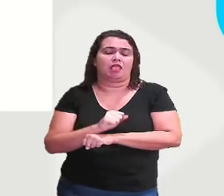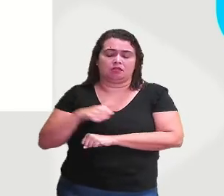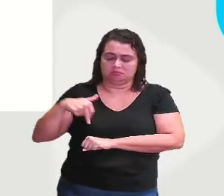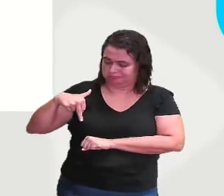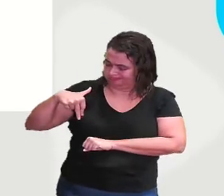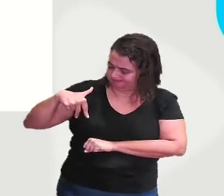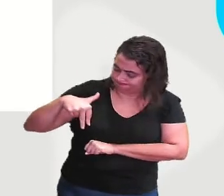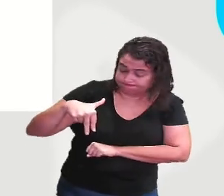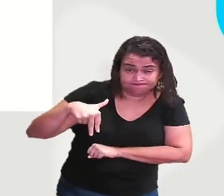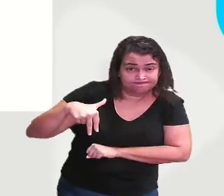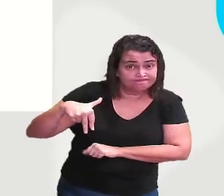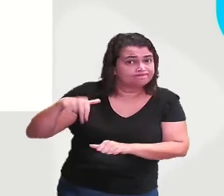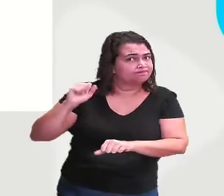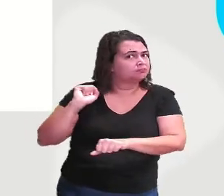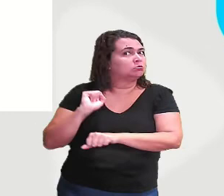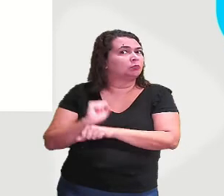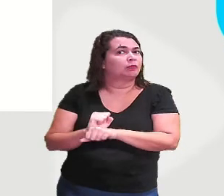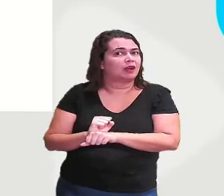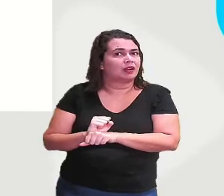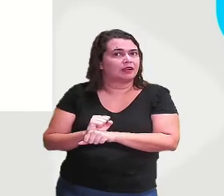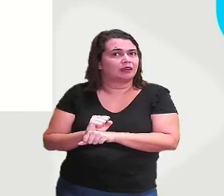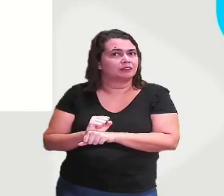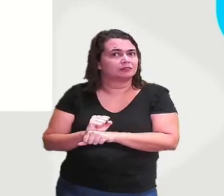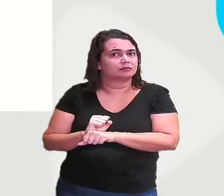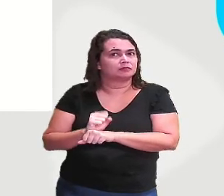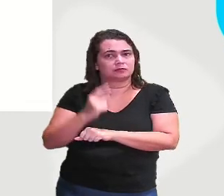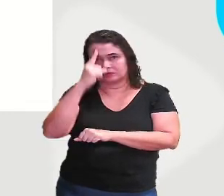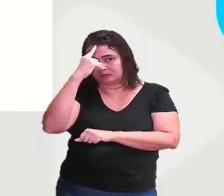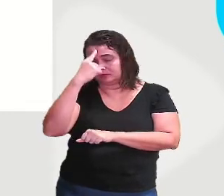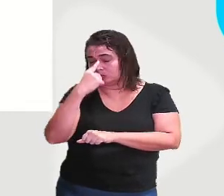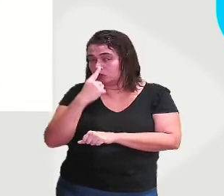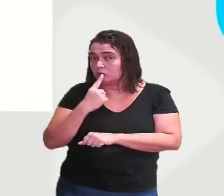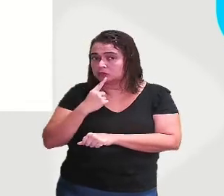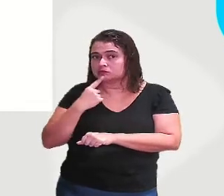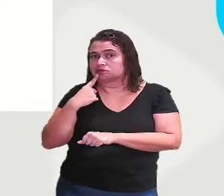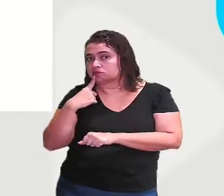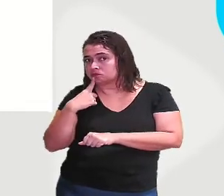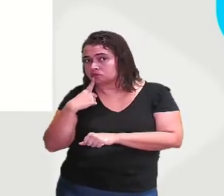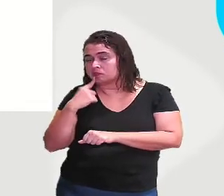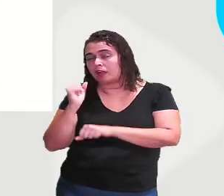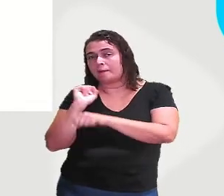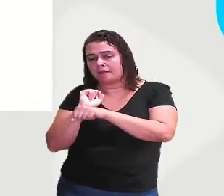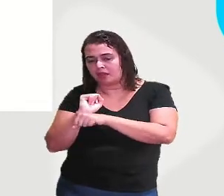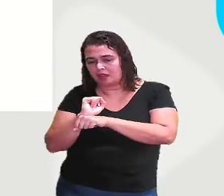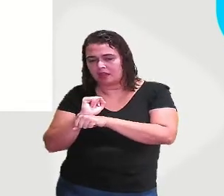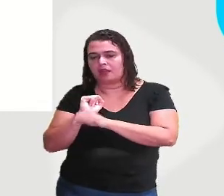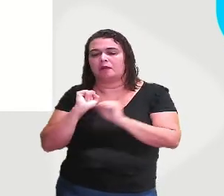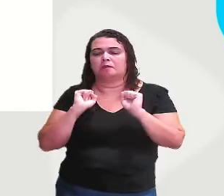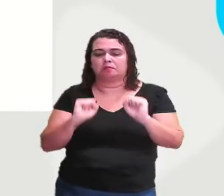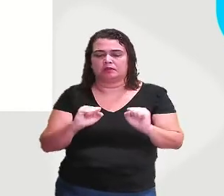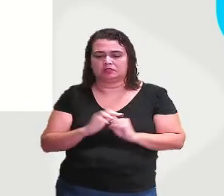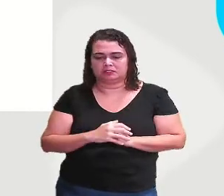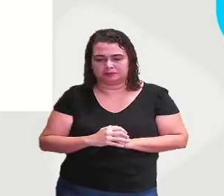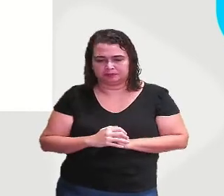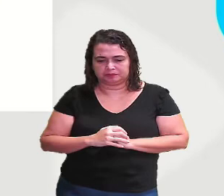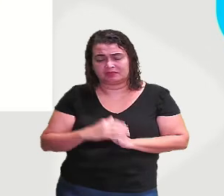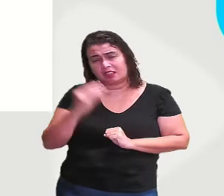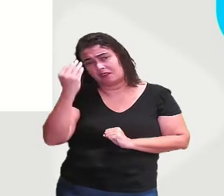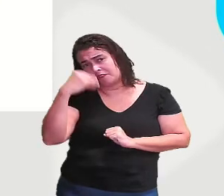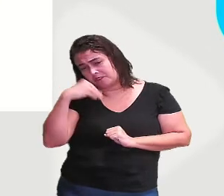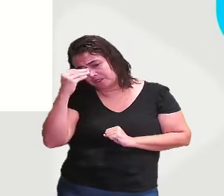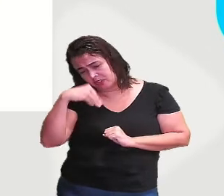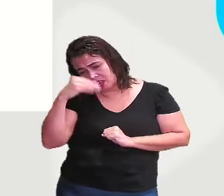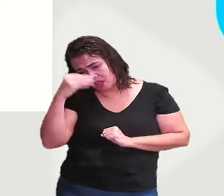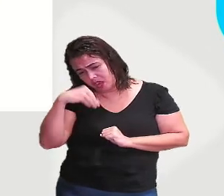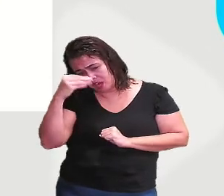andar. Veja que coisa assustadora. E é interessante a gente chamar isso a atenção de vocês, gente. Não deixem de prestar atenção